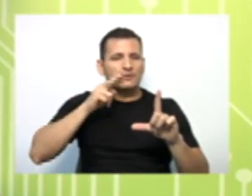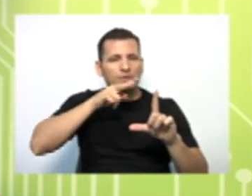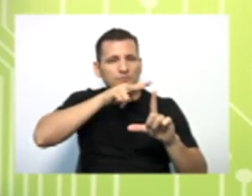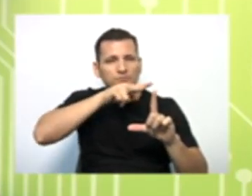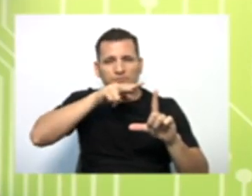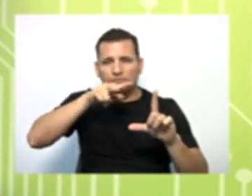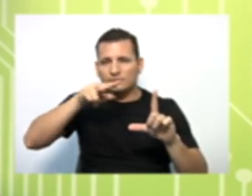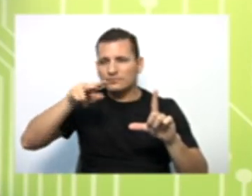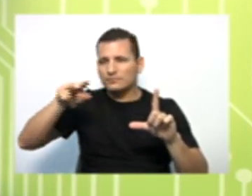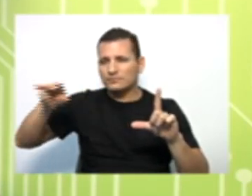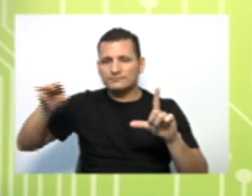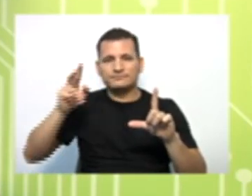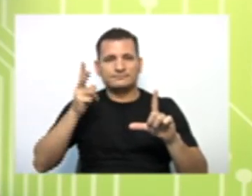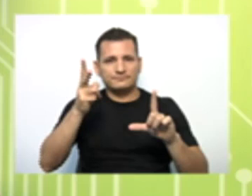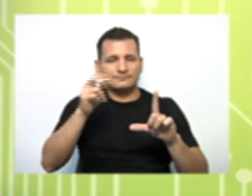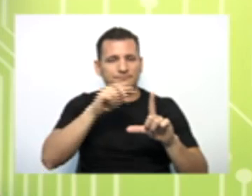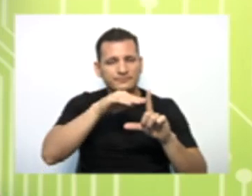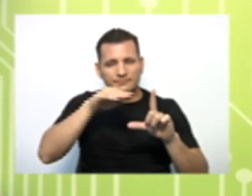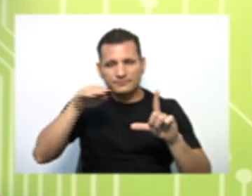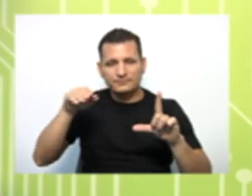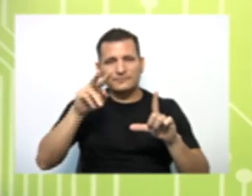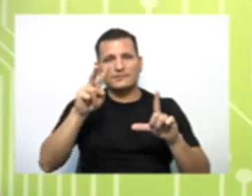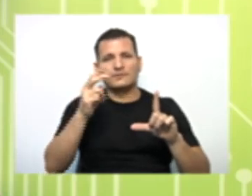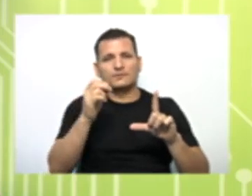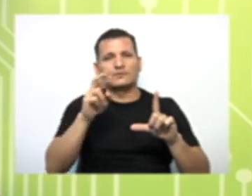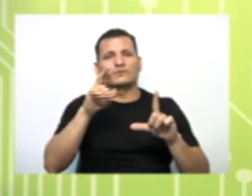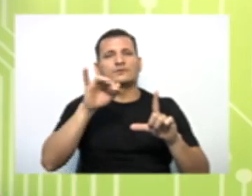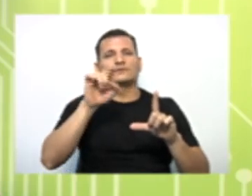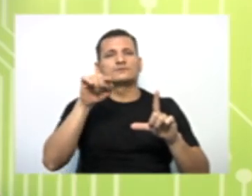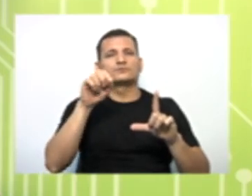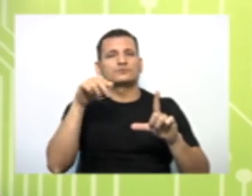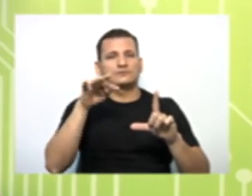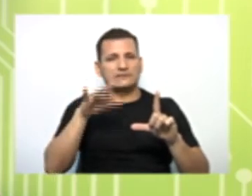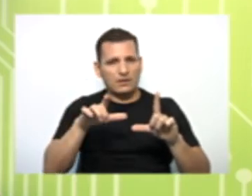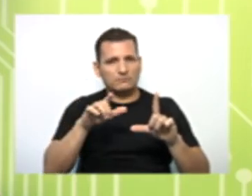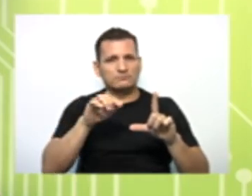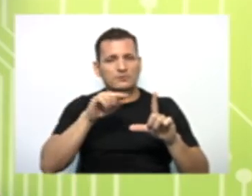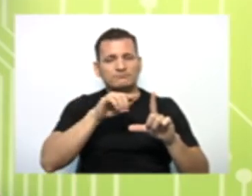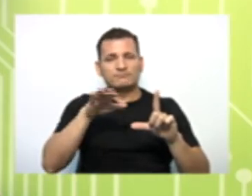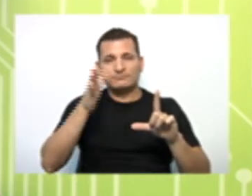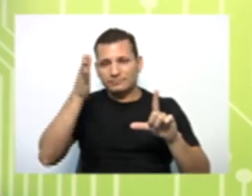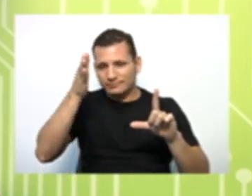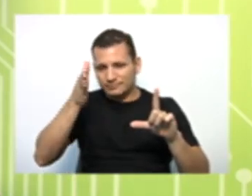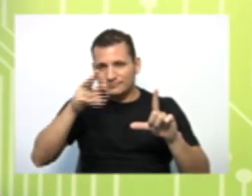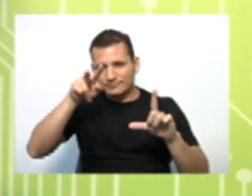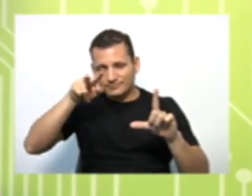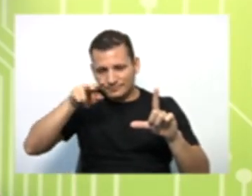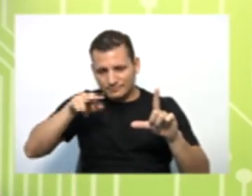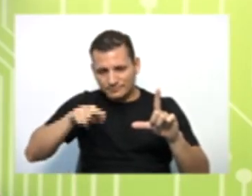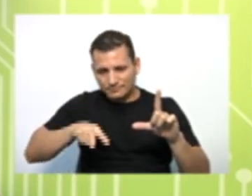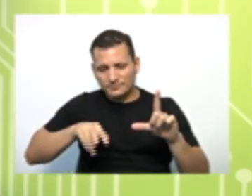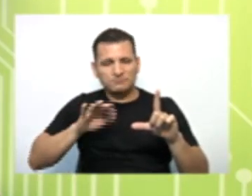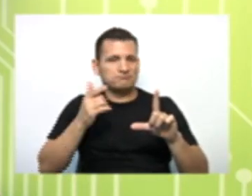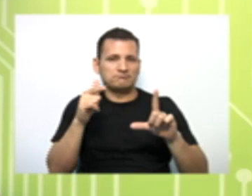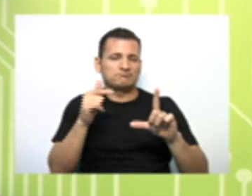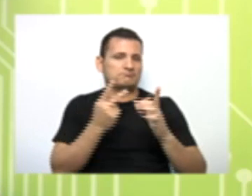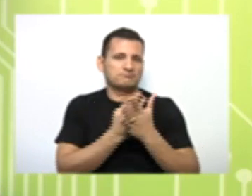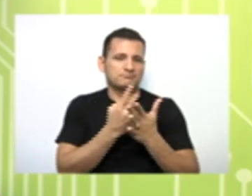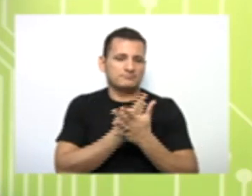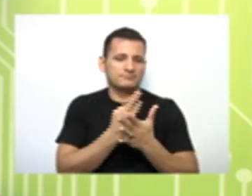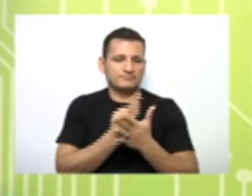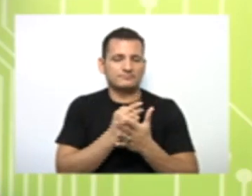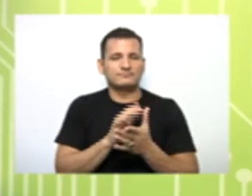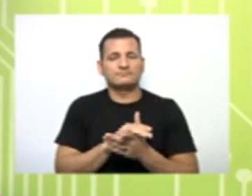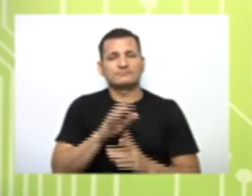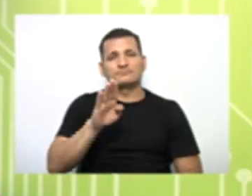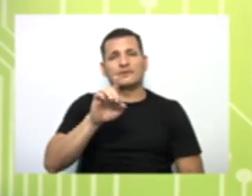horizonte assim. Isso é horizontal. E o que sobrou é o vertical, certo? Então, não tem erro. A tag